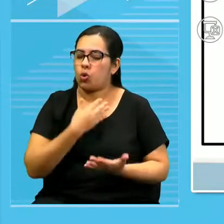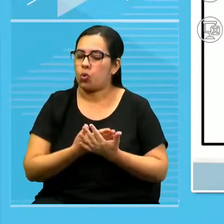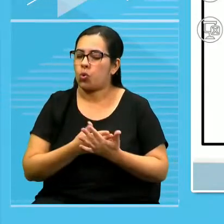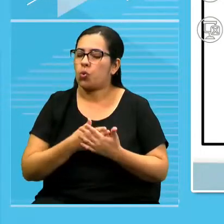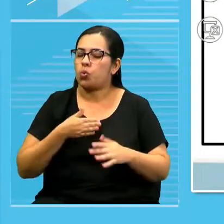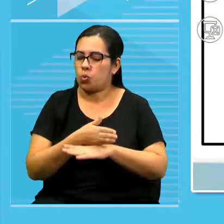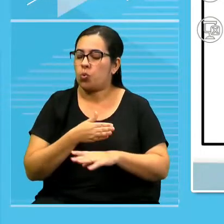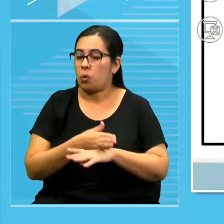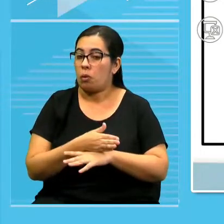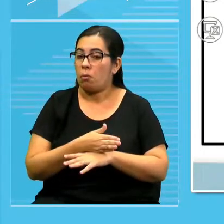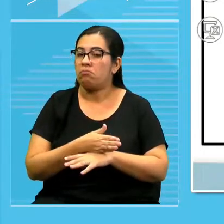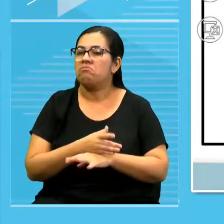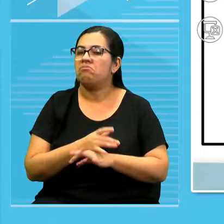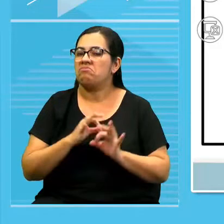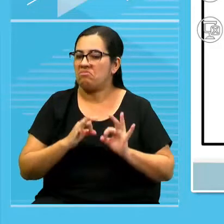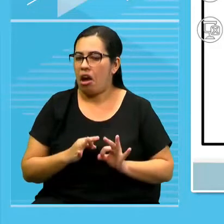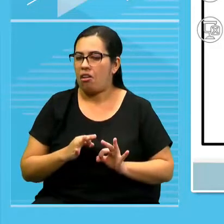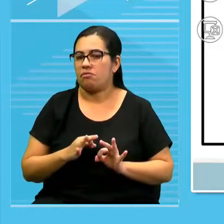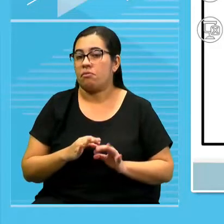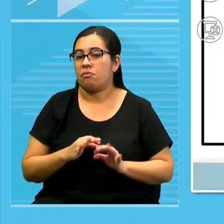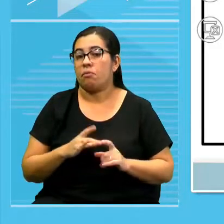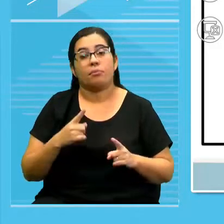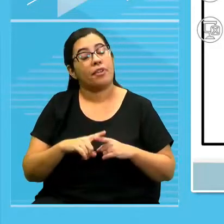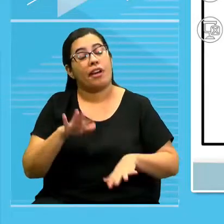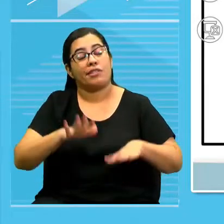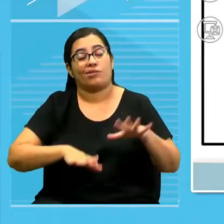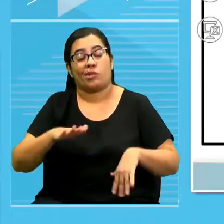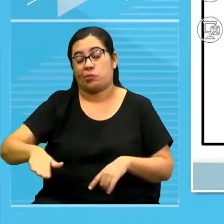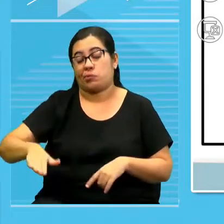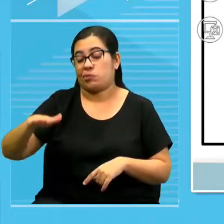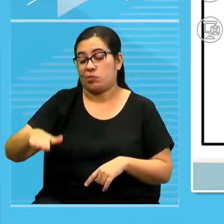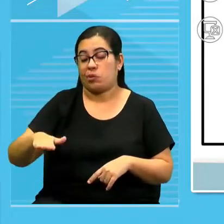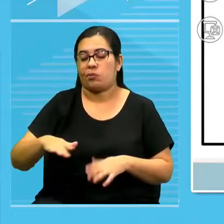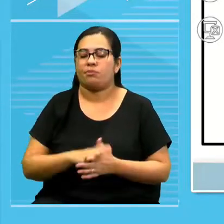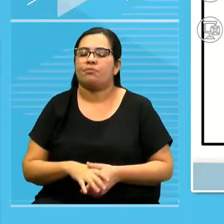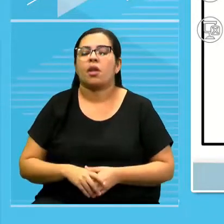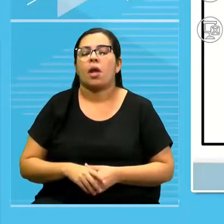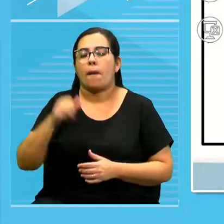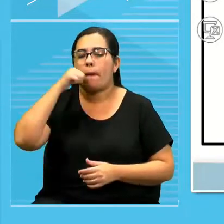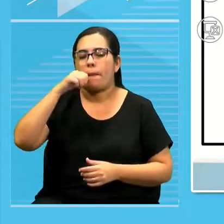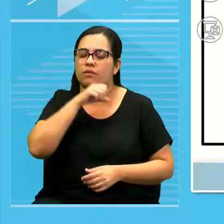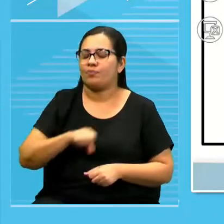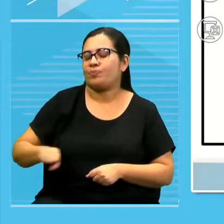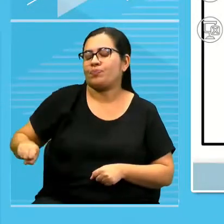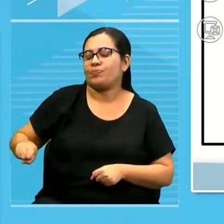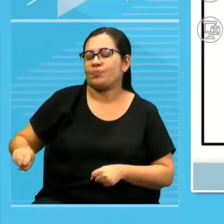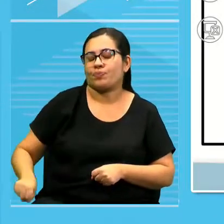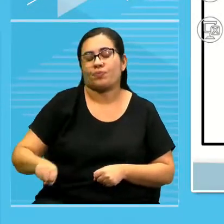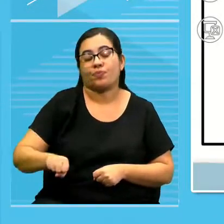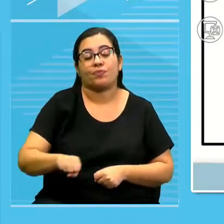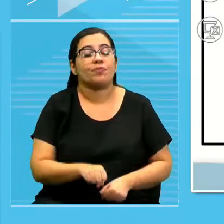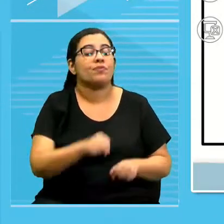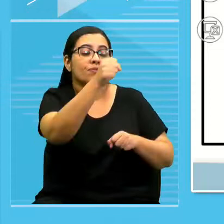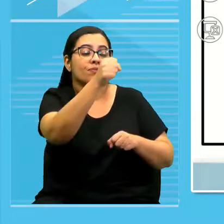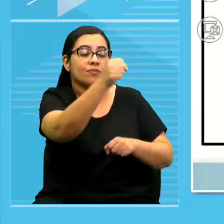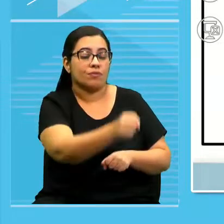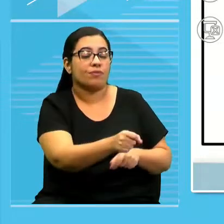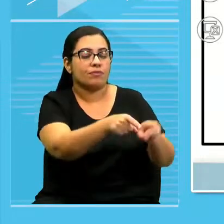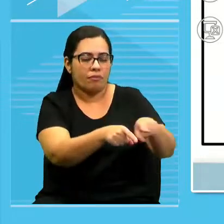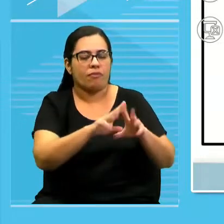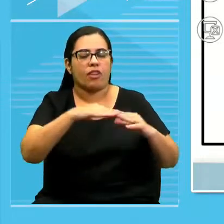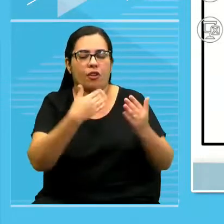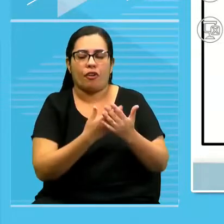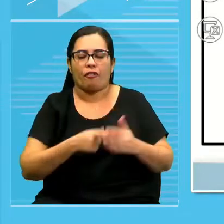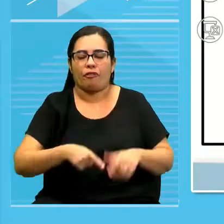para escola porque a mãe e o pai a tia avó o vizinho deixa na escola tu tem lá cinco seis sete anos